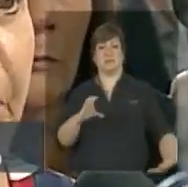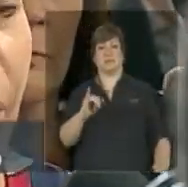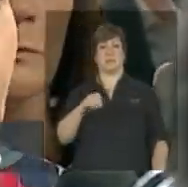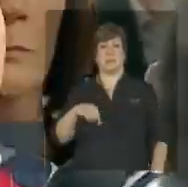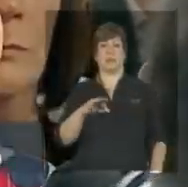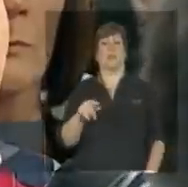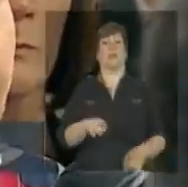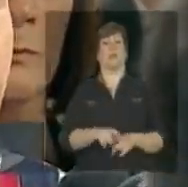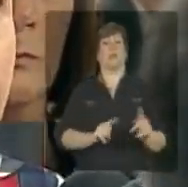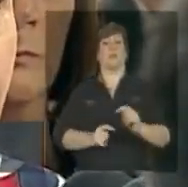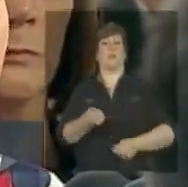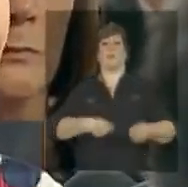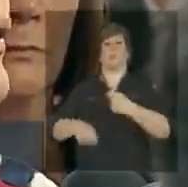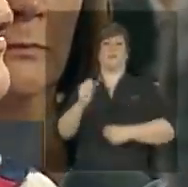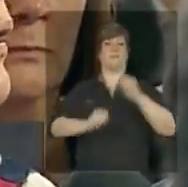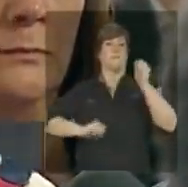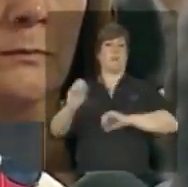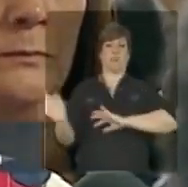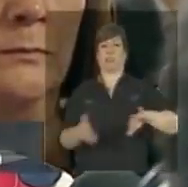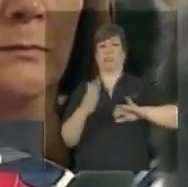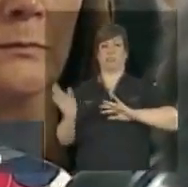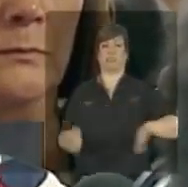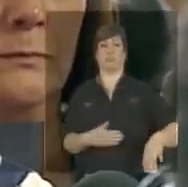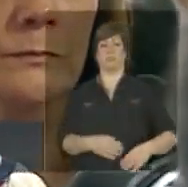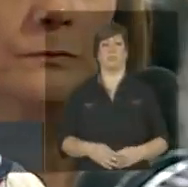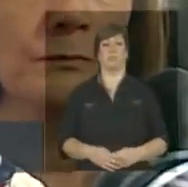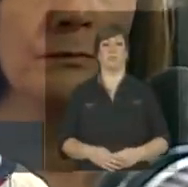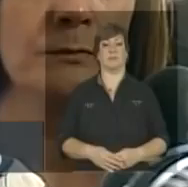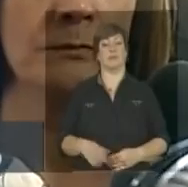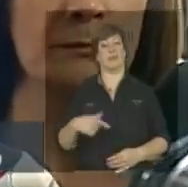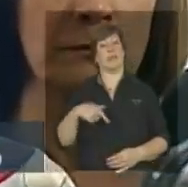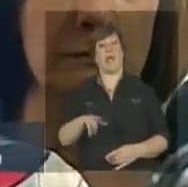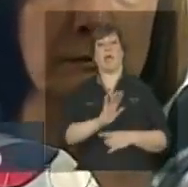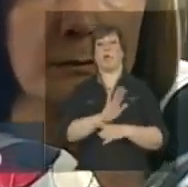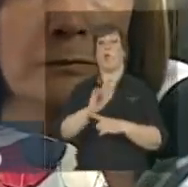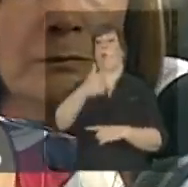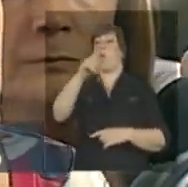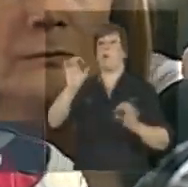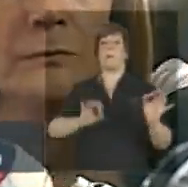a economia continue se mexendo. E tem uma espinha dorsal para outros projetos.